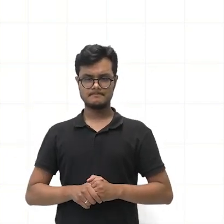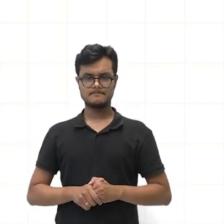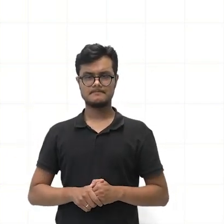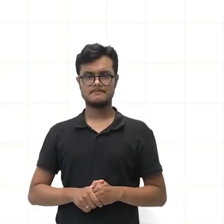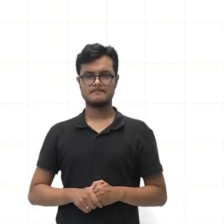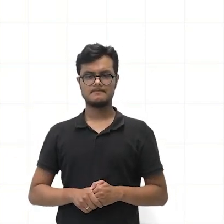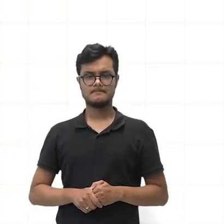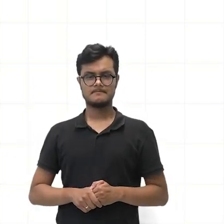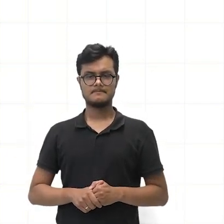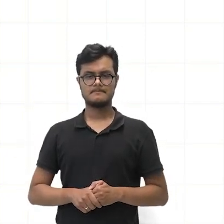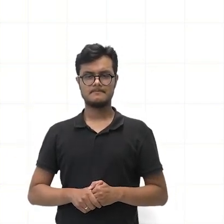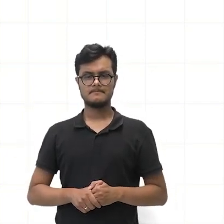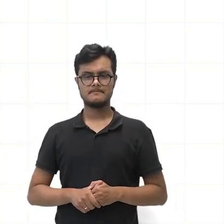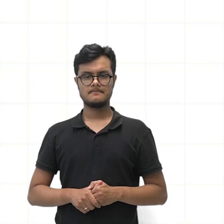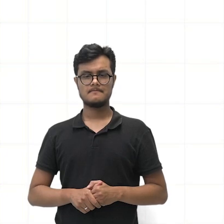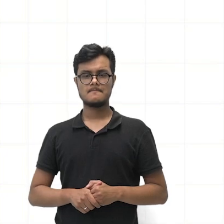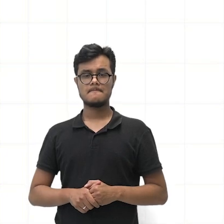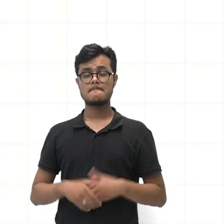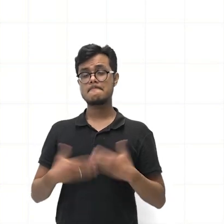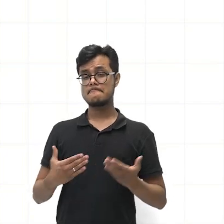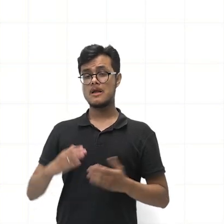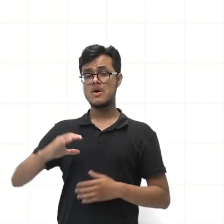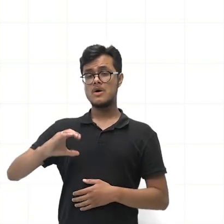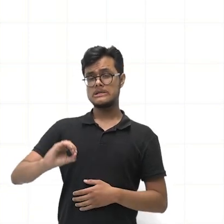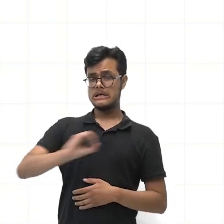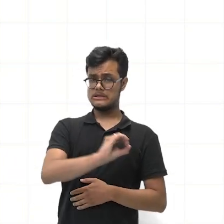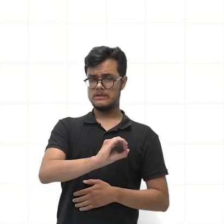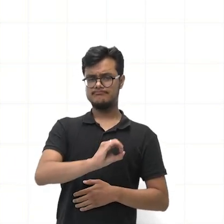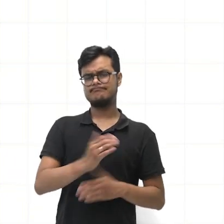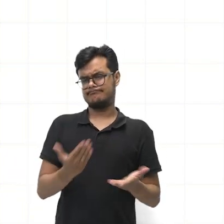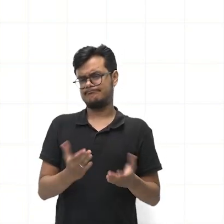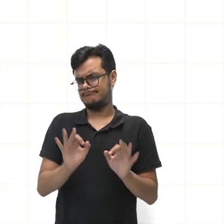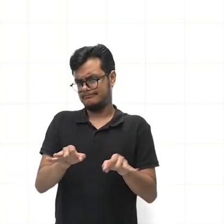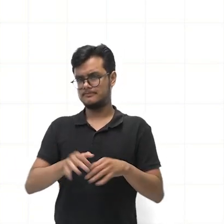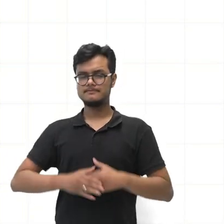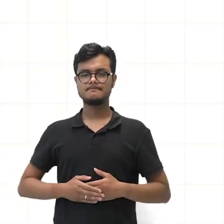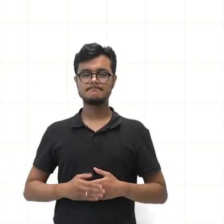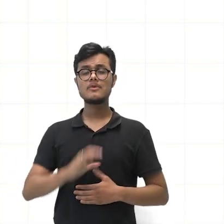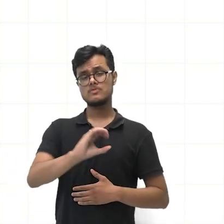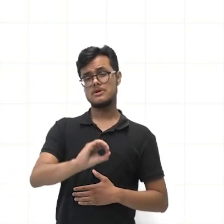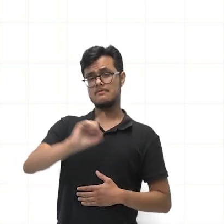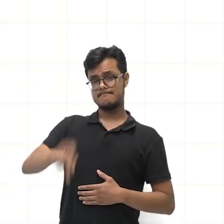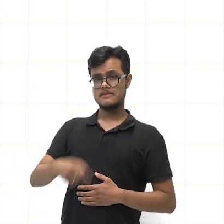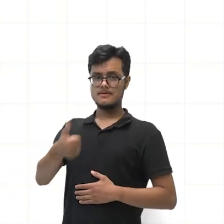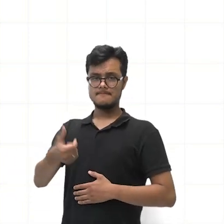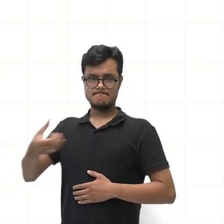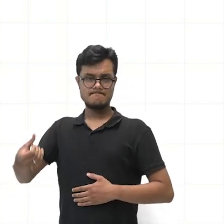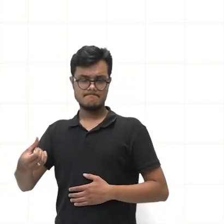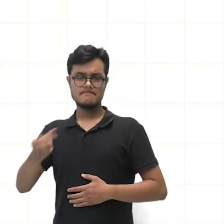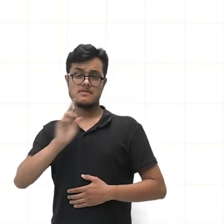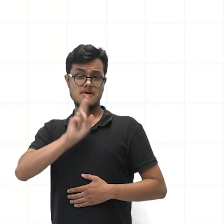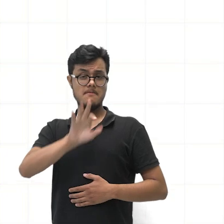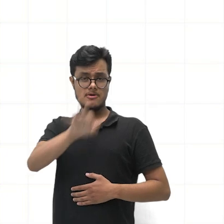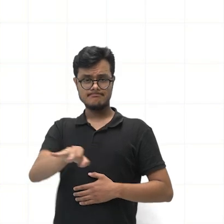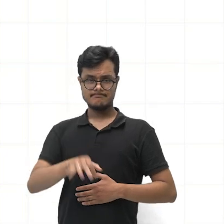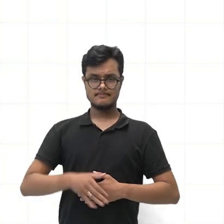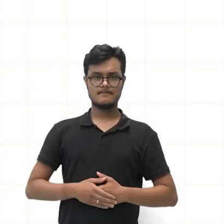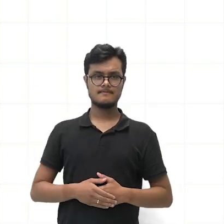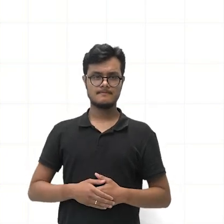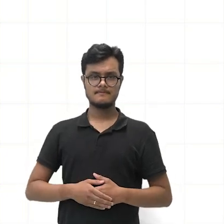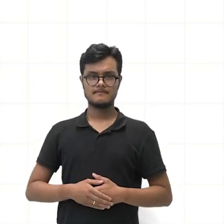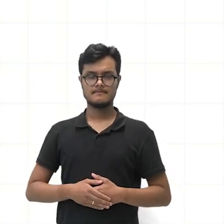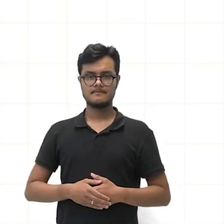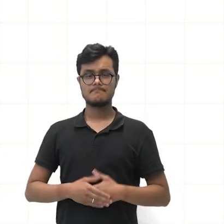ninguém emprestou nada de ninguém. Vai dar zero. Não precisa colocar o outro zero. Então fica 0,16. No caso aí, o